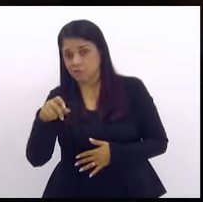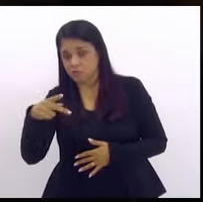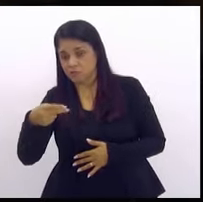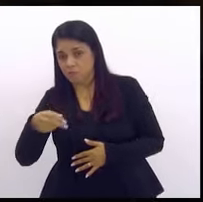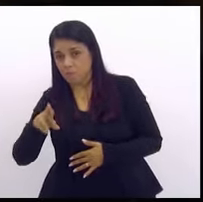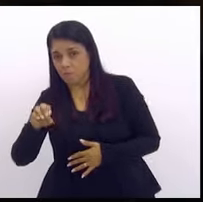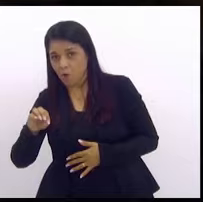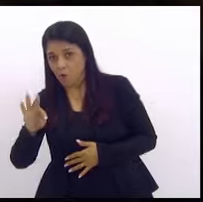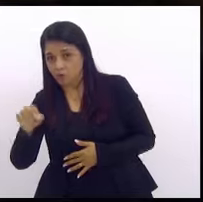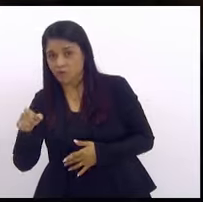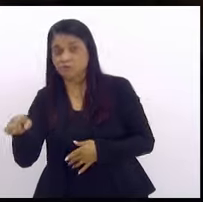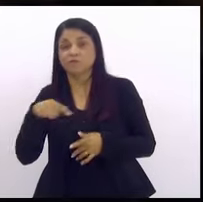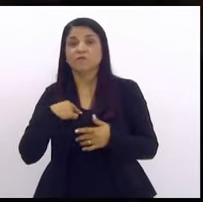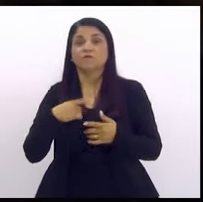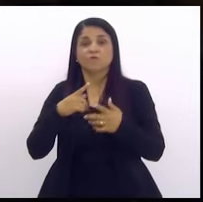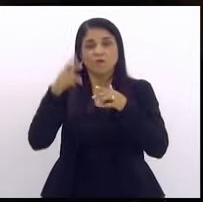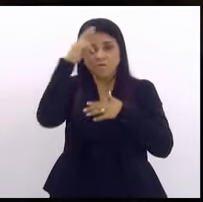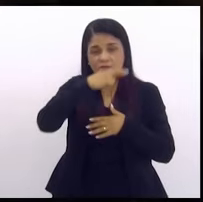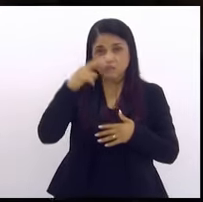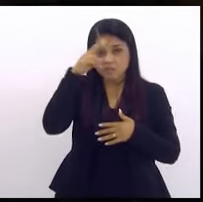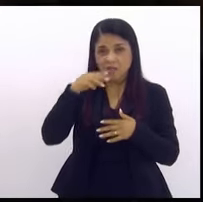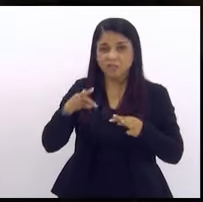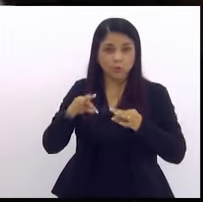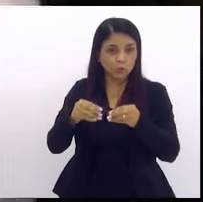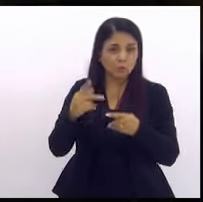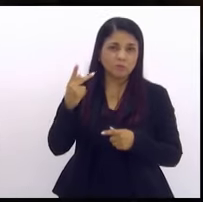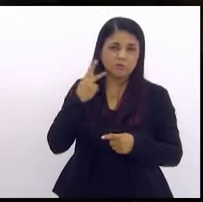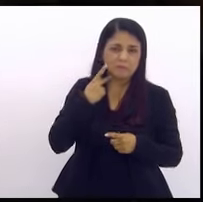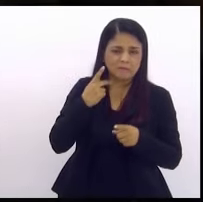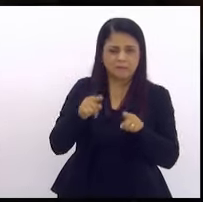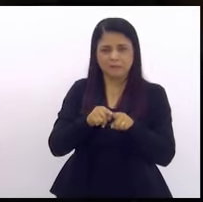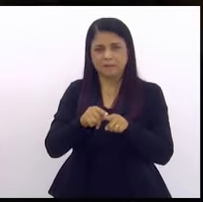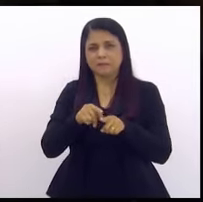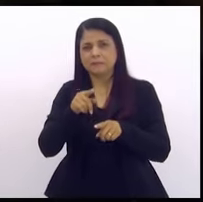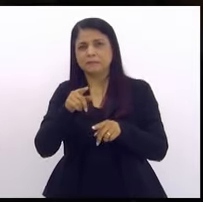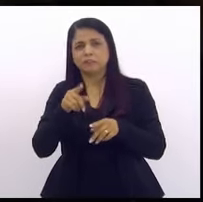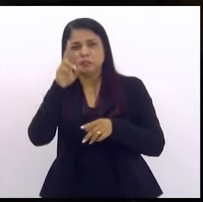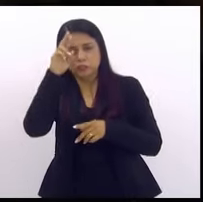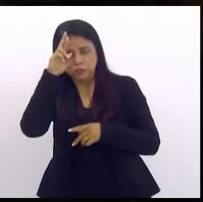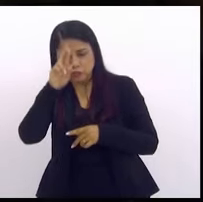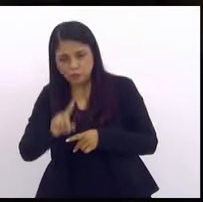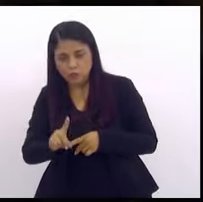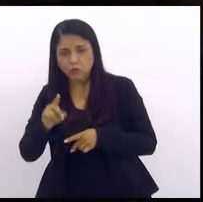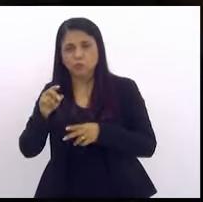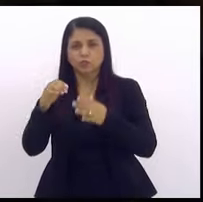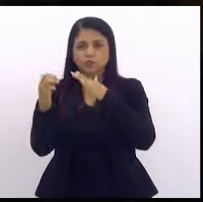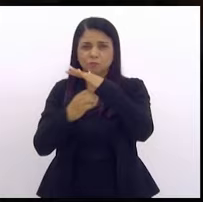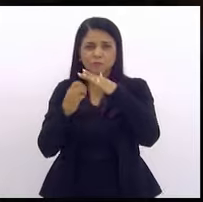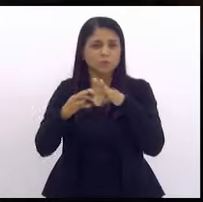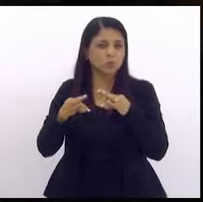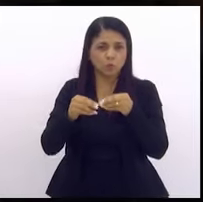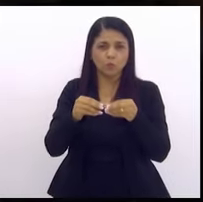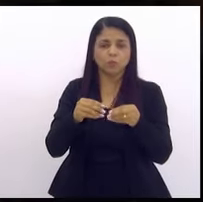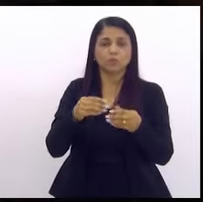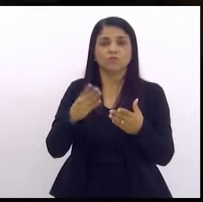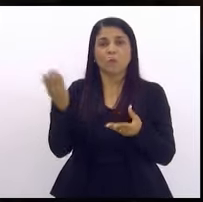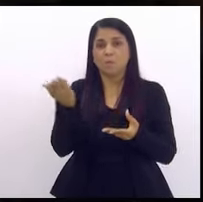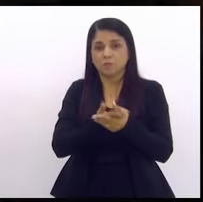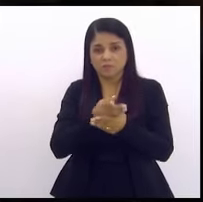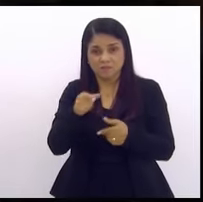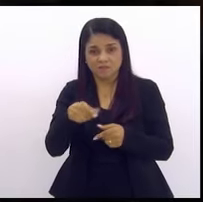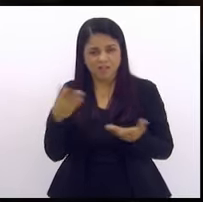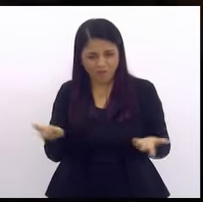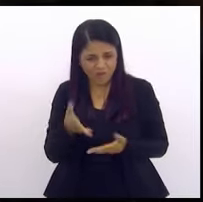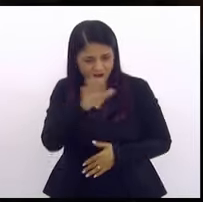deputado, desembargador, tribunal de contas, um monte de gente, diretor de empresa de ônibus. E agora você tem que ver crianças